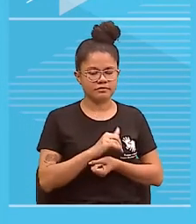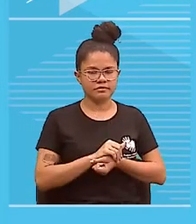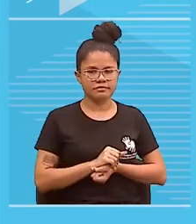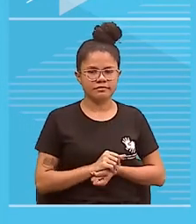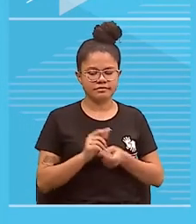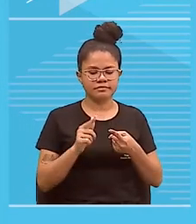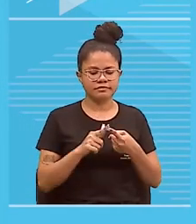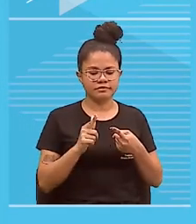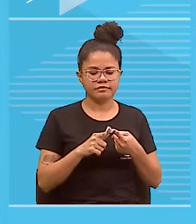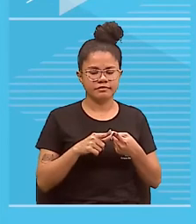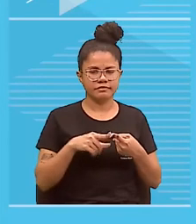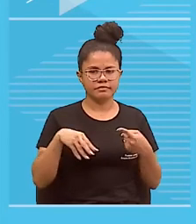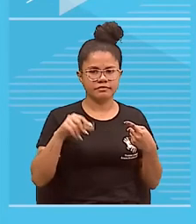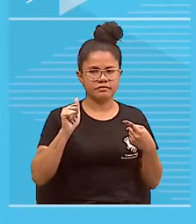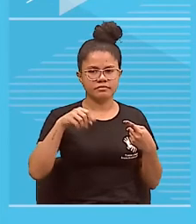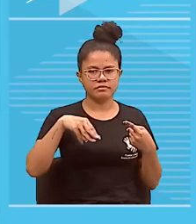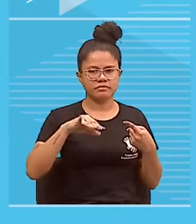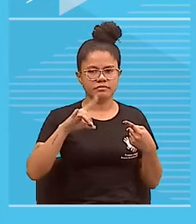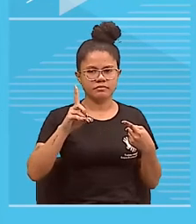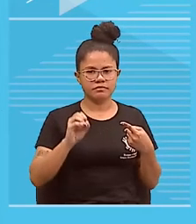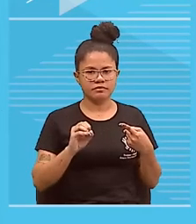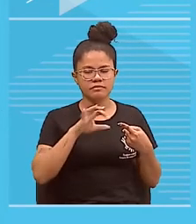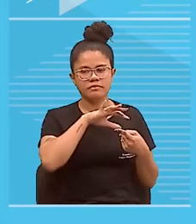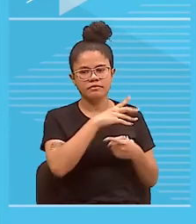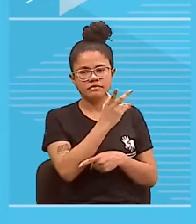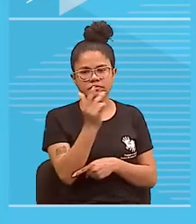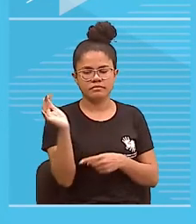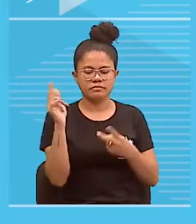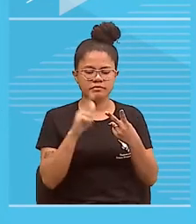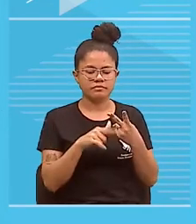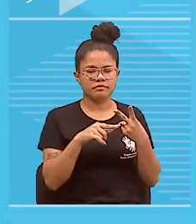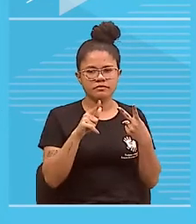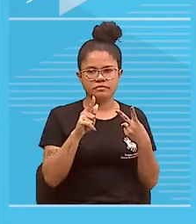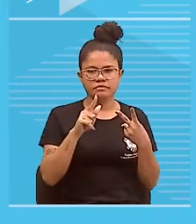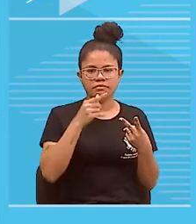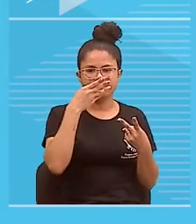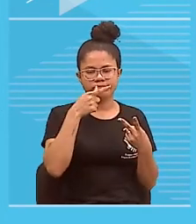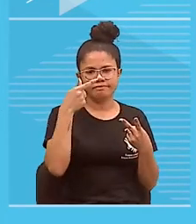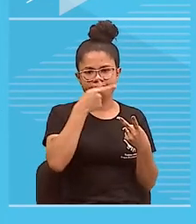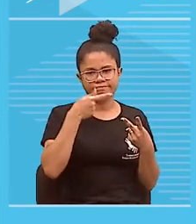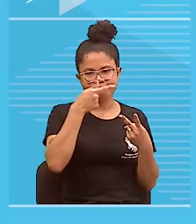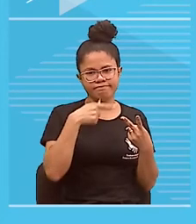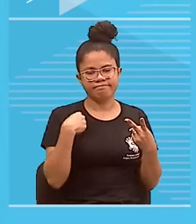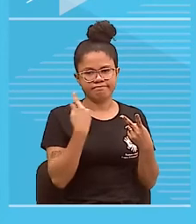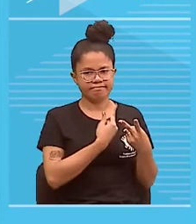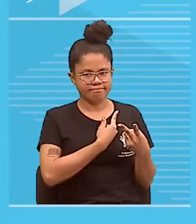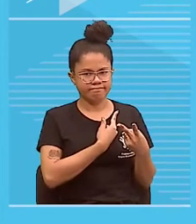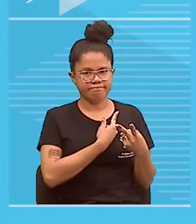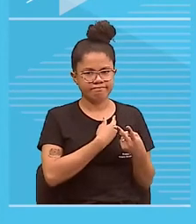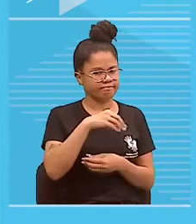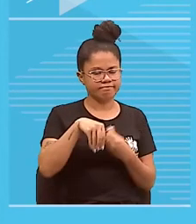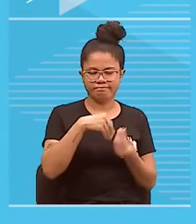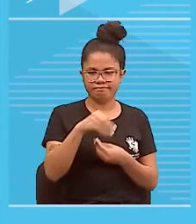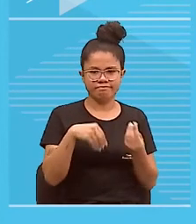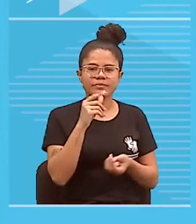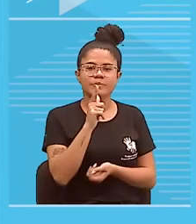amido para as plantas glicogênio para nós e são insolúveis em água